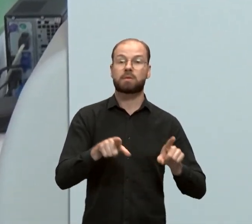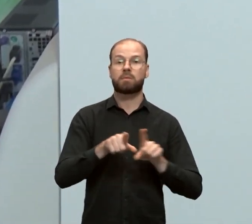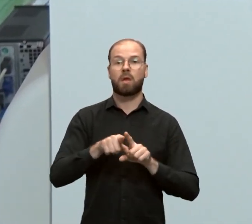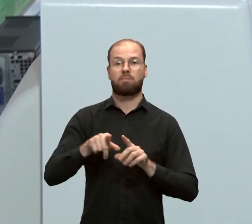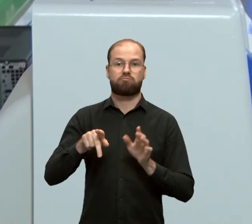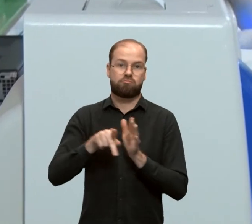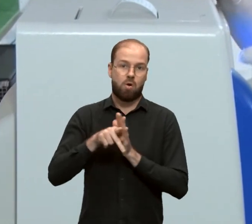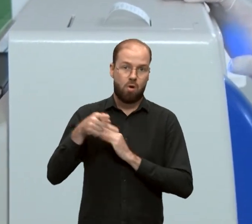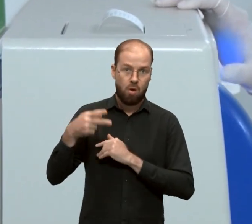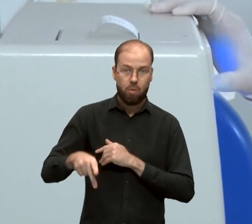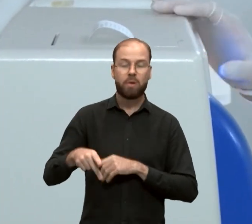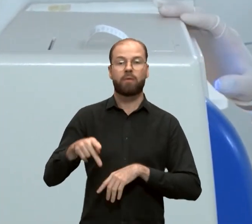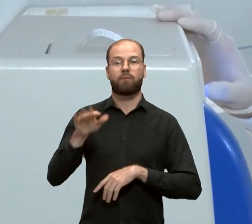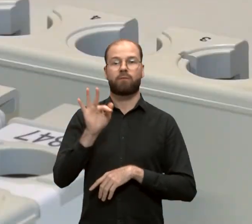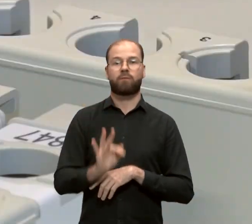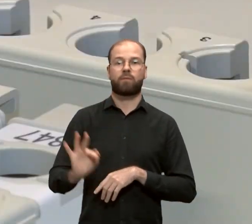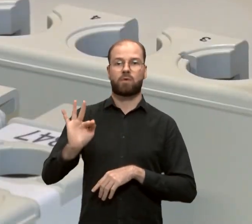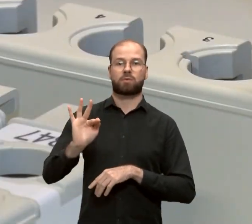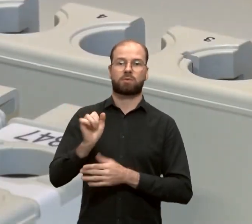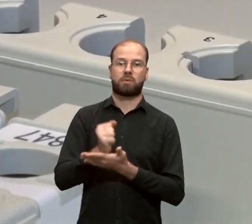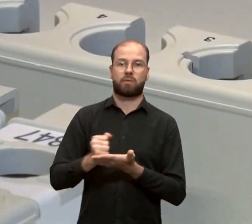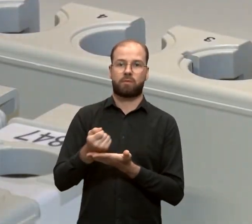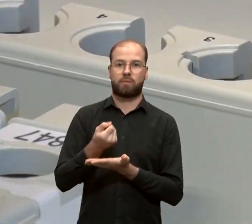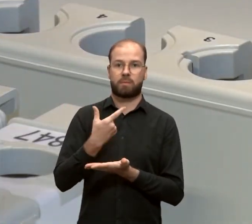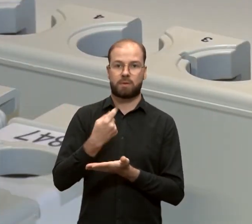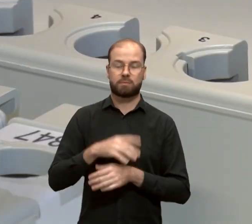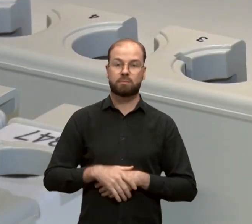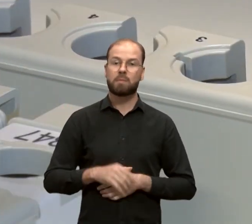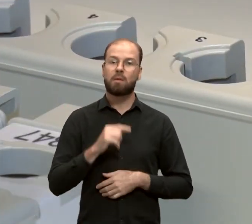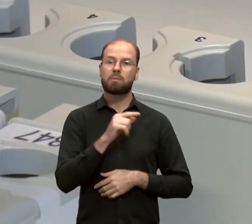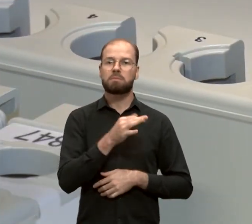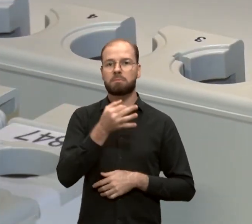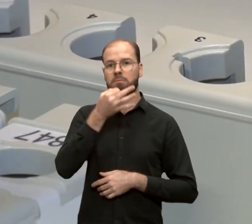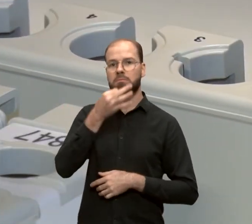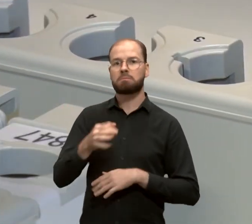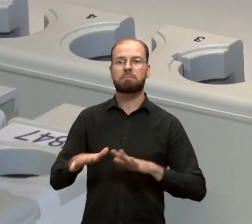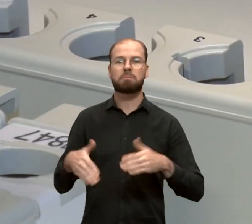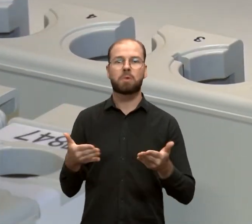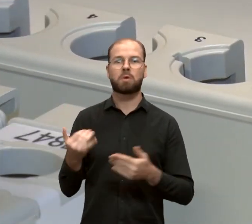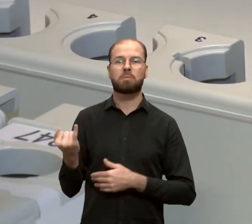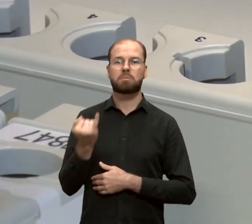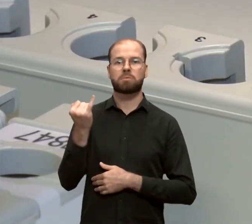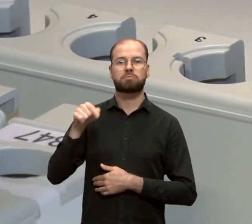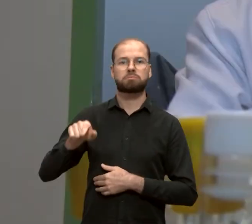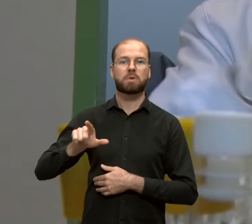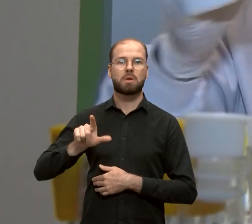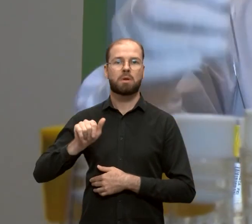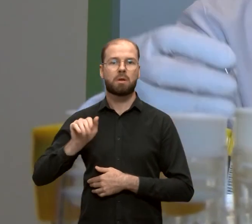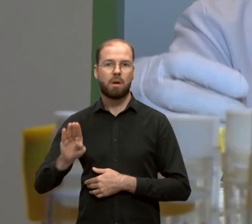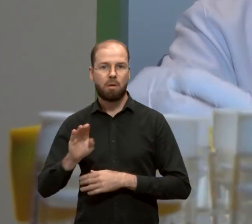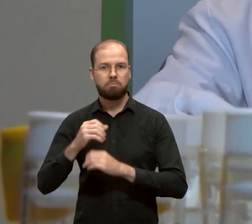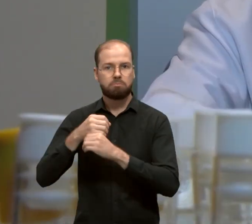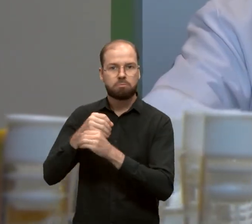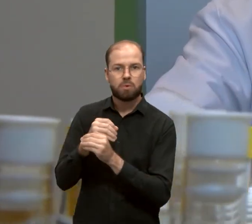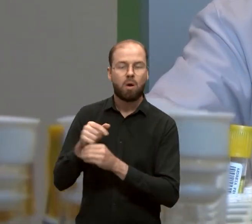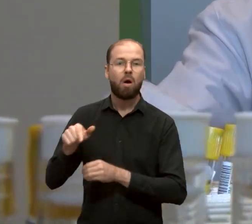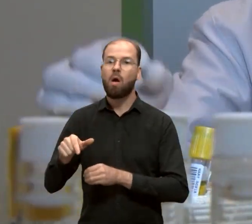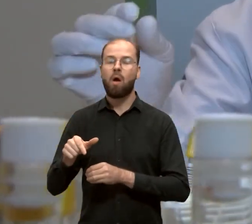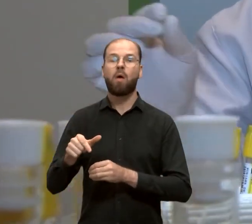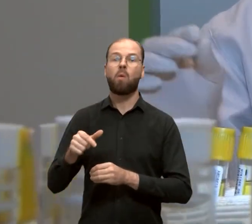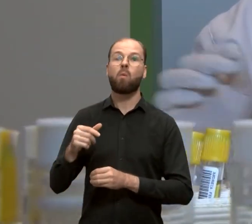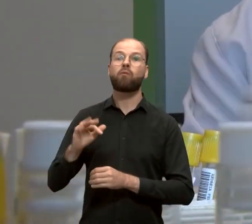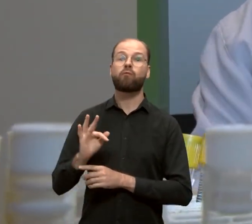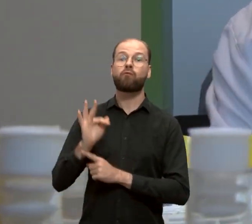de farmácia. E na sua avaliação, qual que é a importância do laboratório para a formação desses futuros profissionais